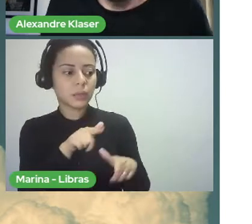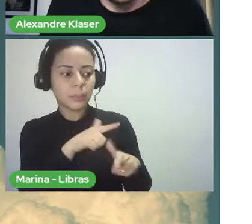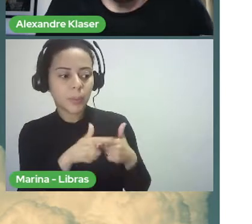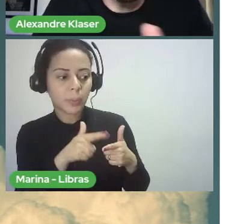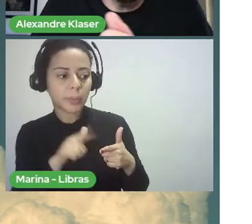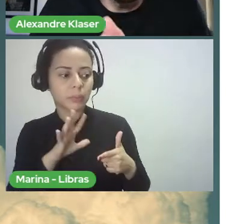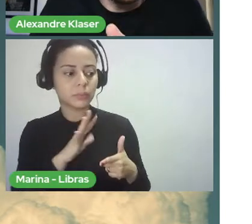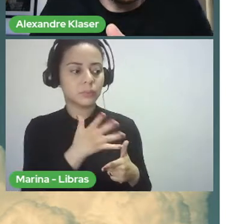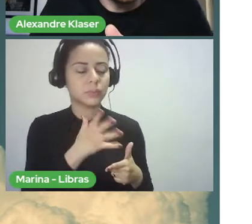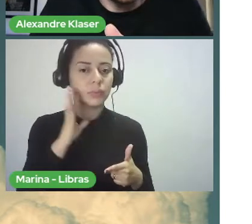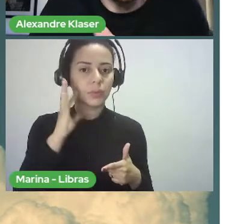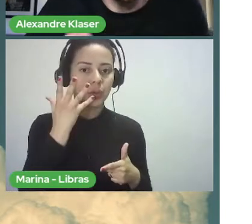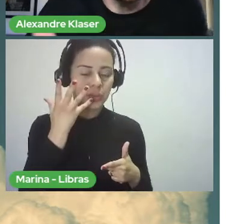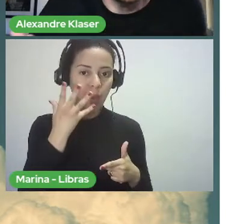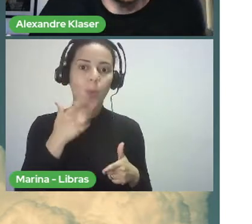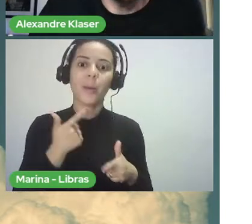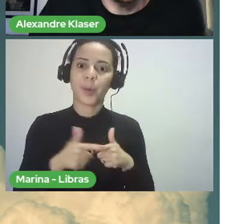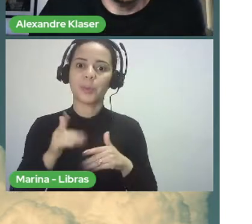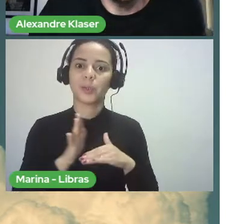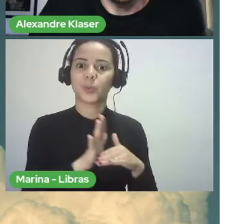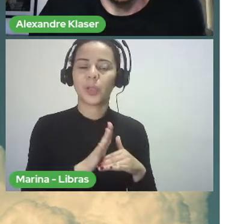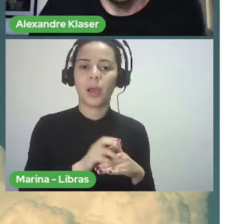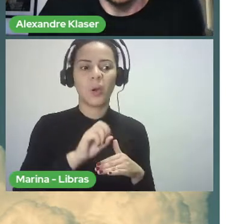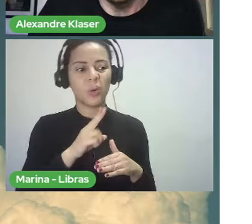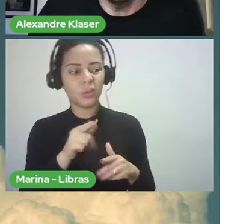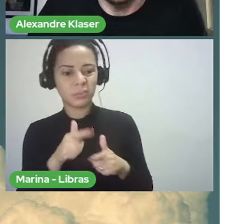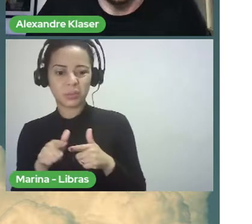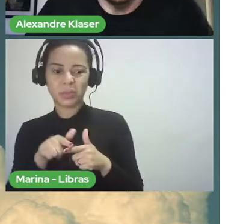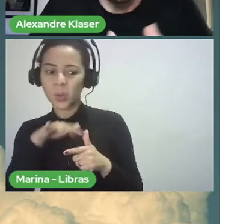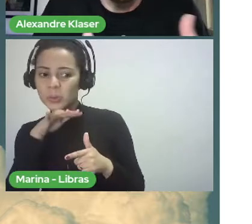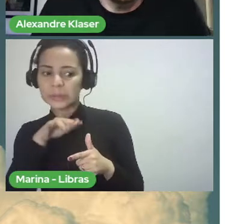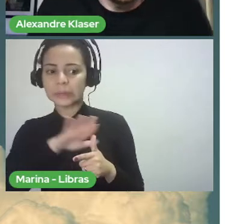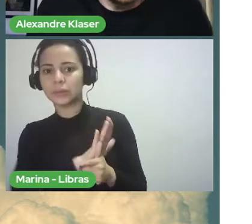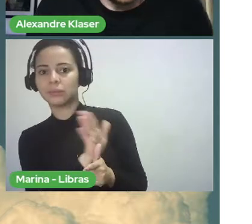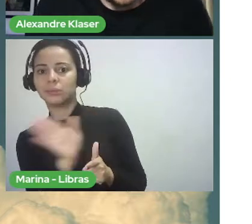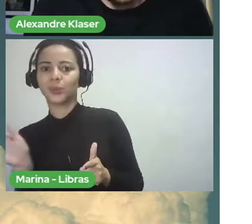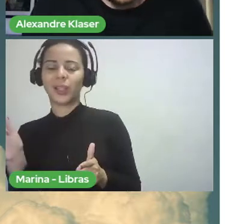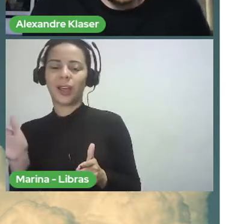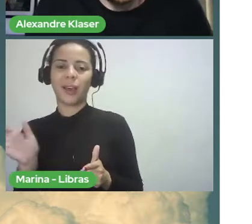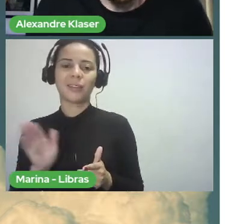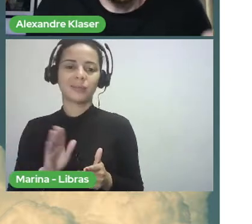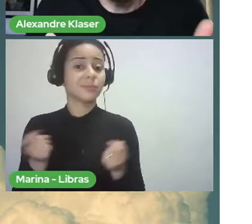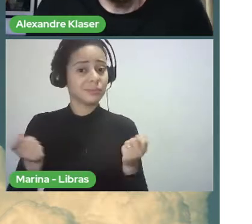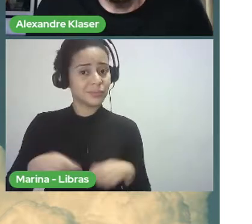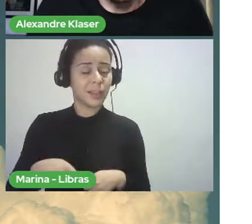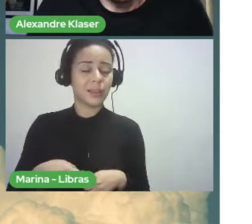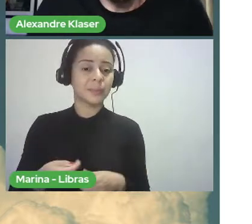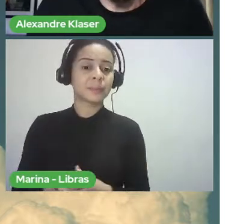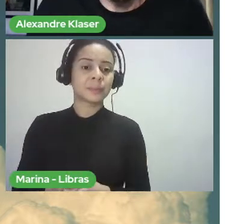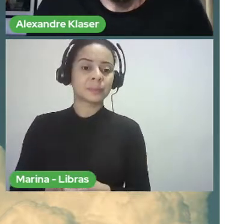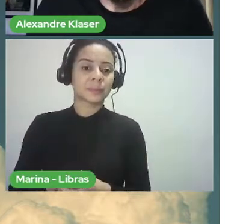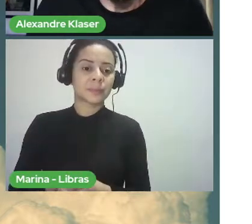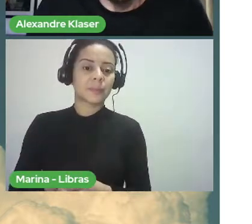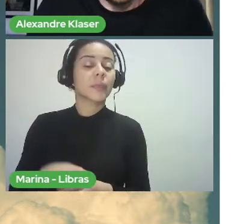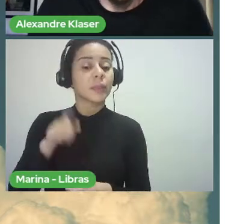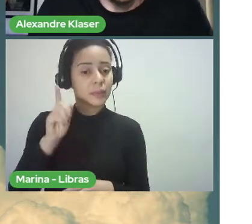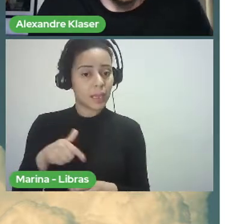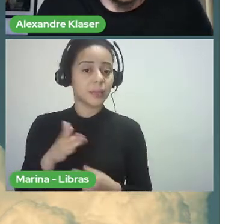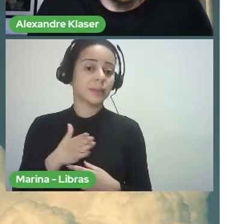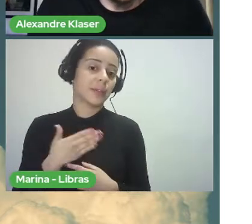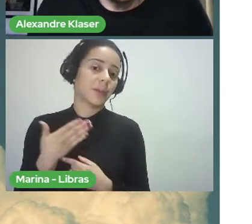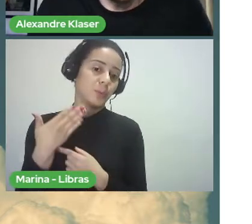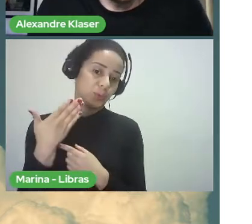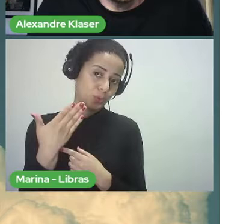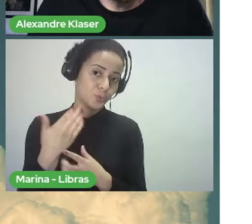e consegue verificar que aquela direção está dando resultados, ok? Isso é habilitado com a tecnologia. A gente